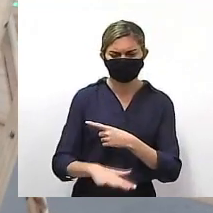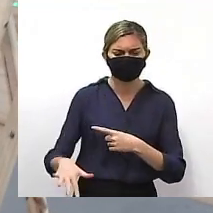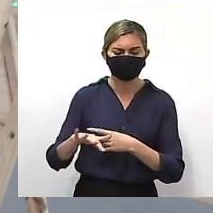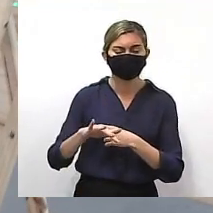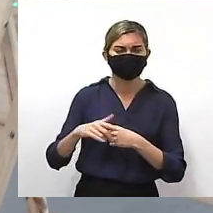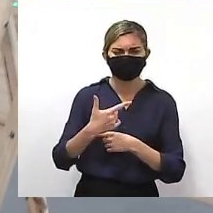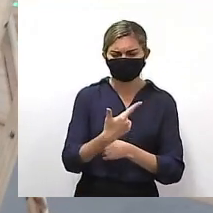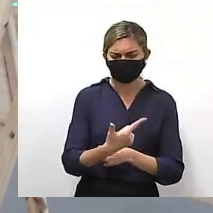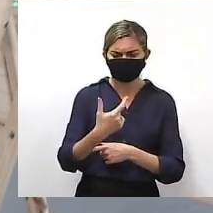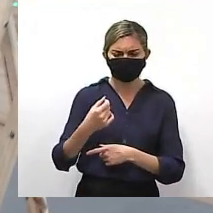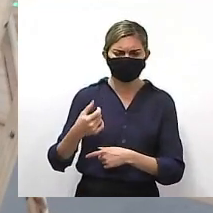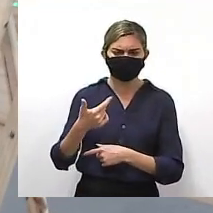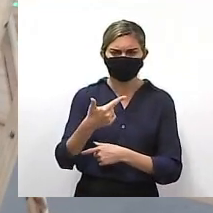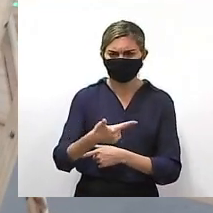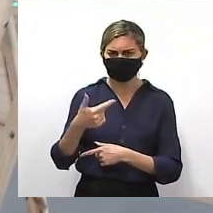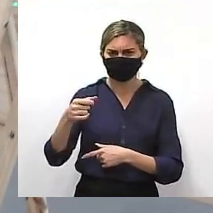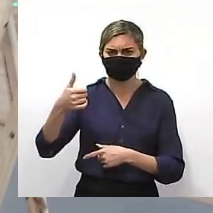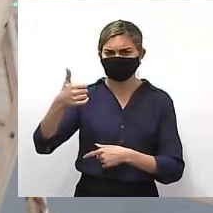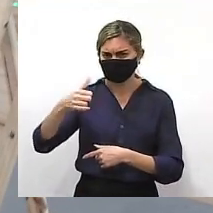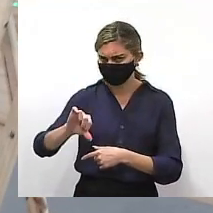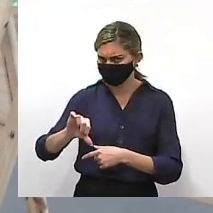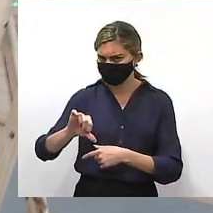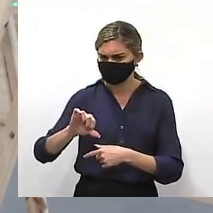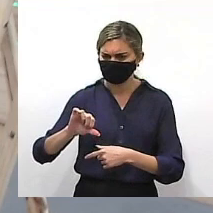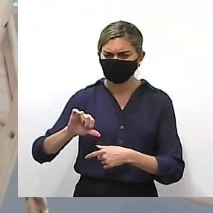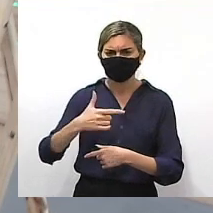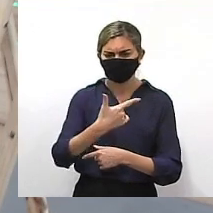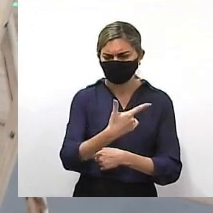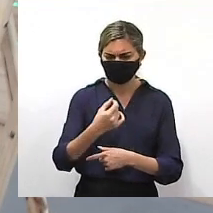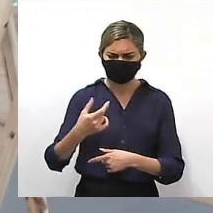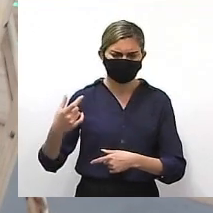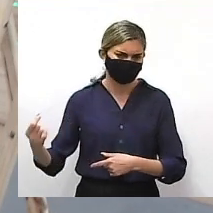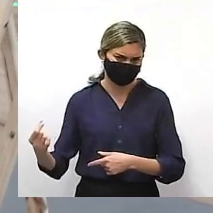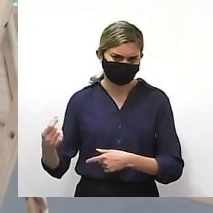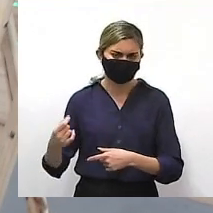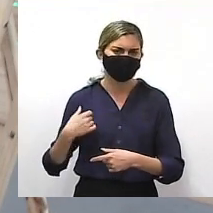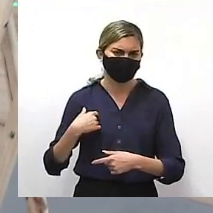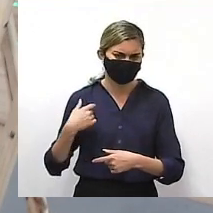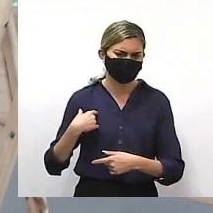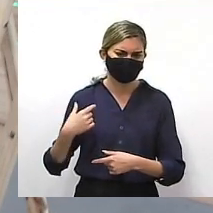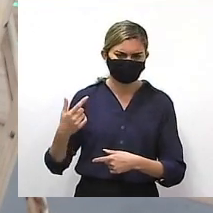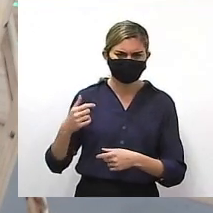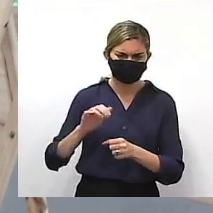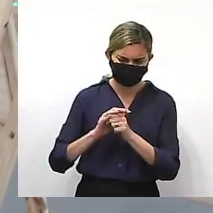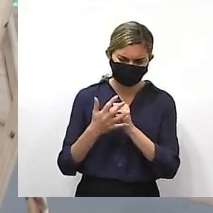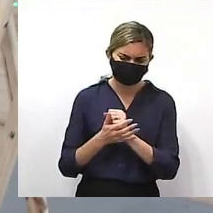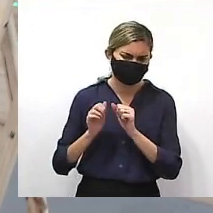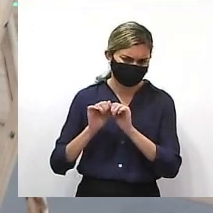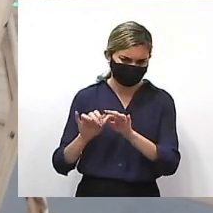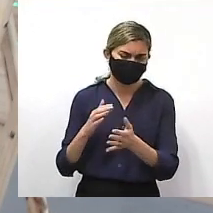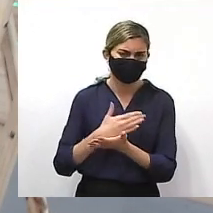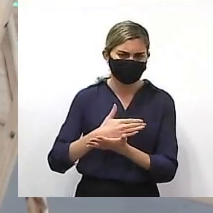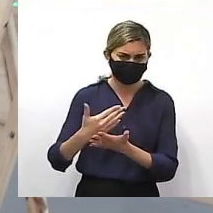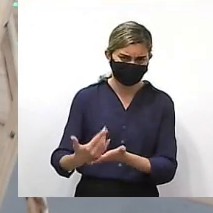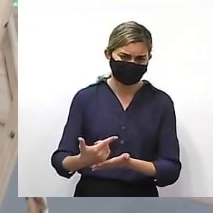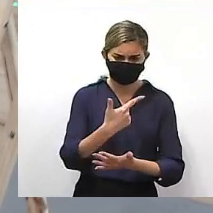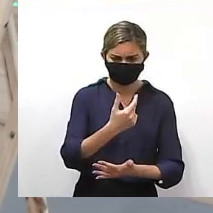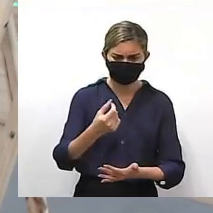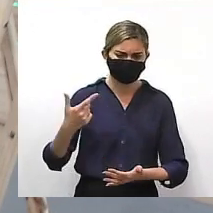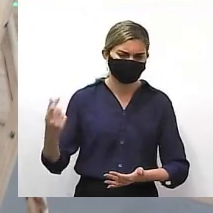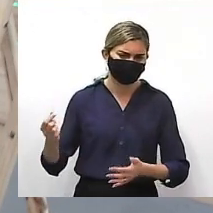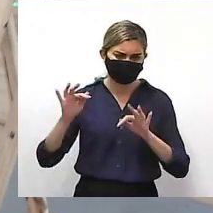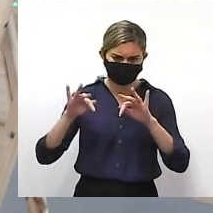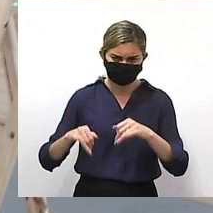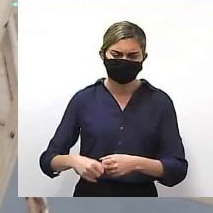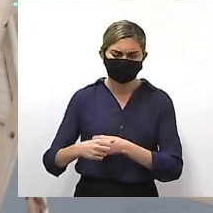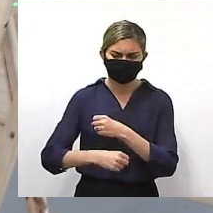Em 2019 para 2020, quando a gente recebe a pandemia, em 2020, no